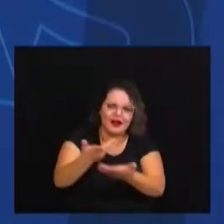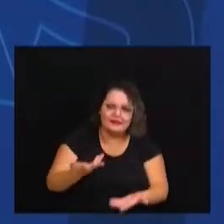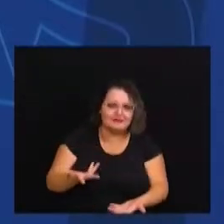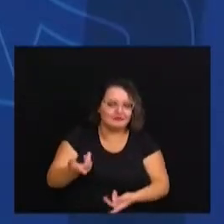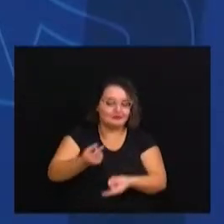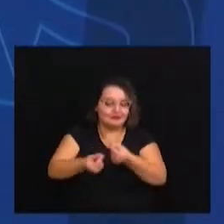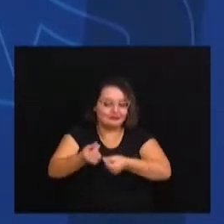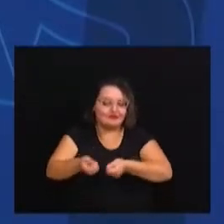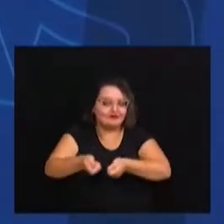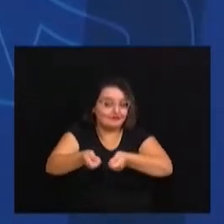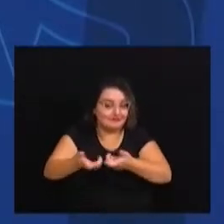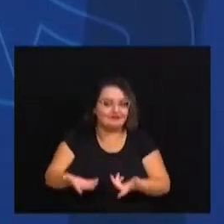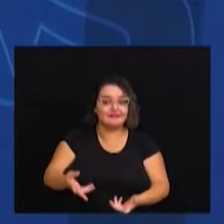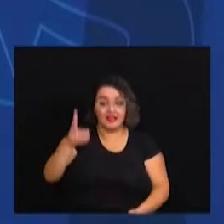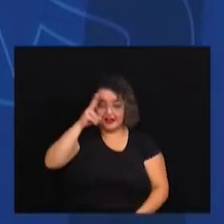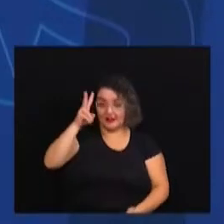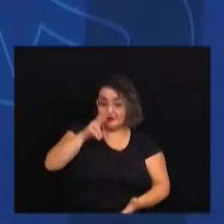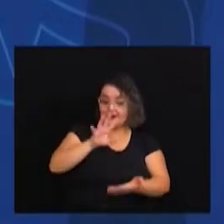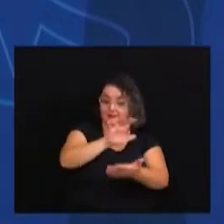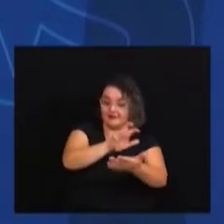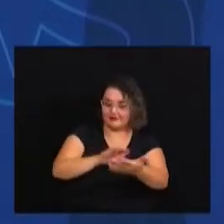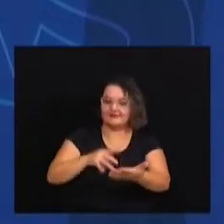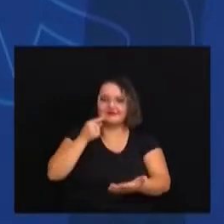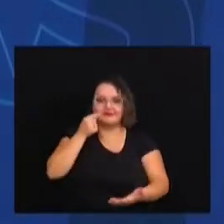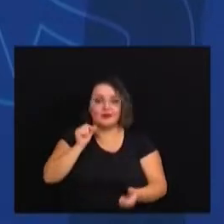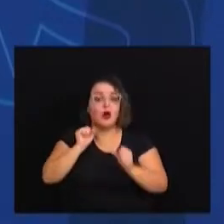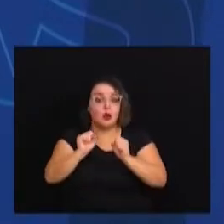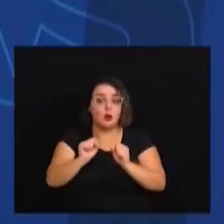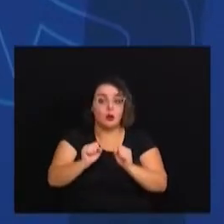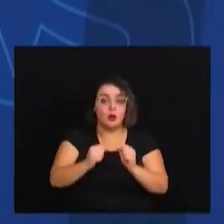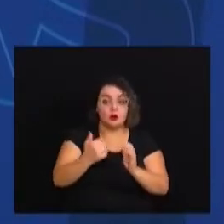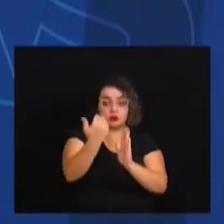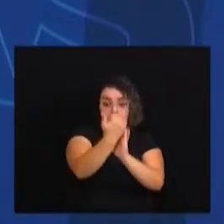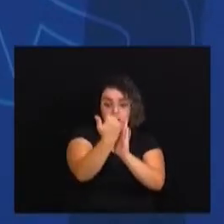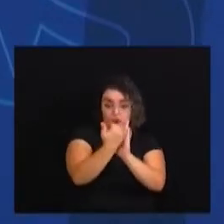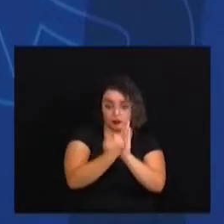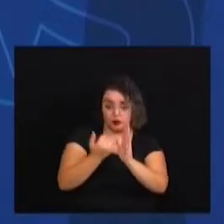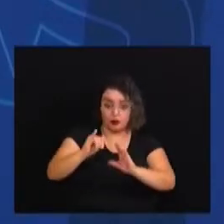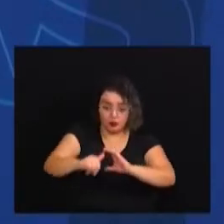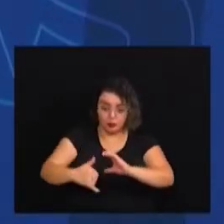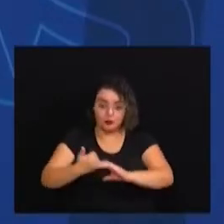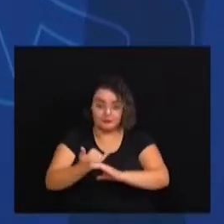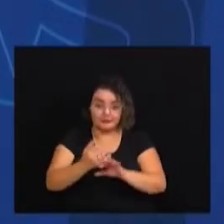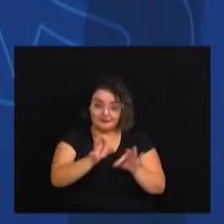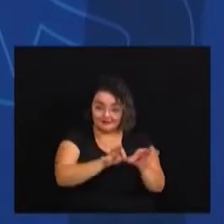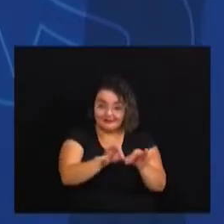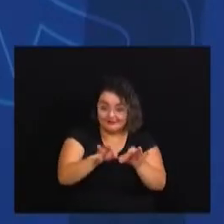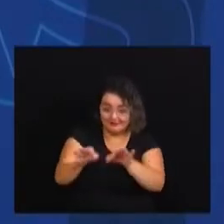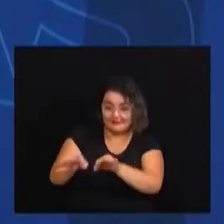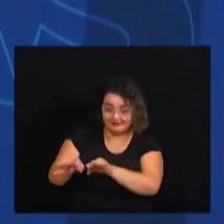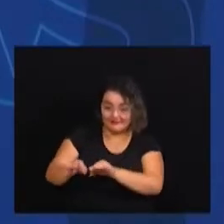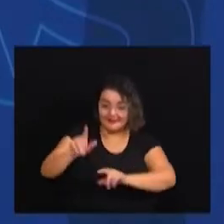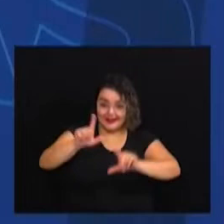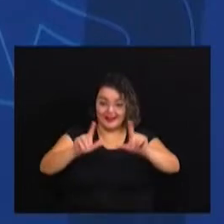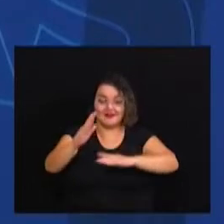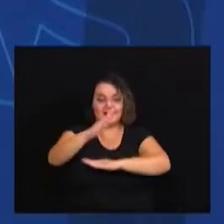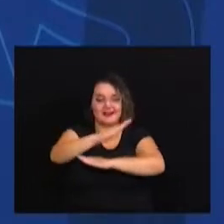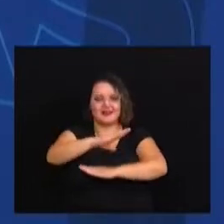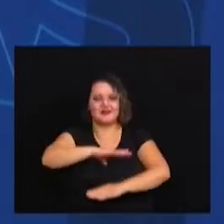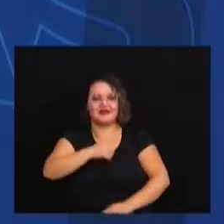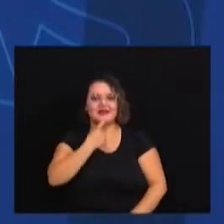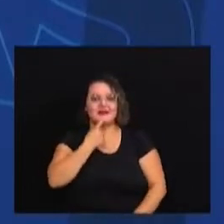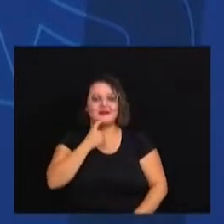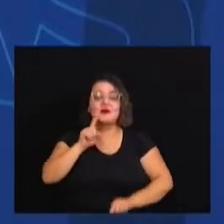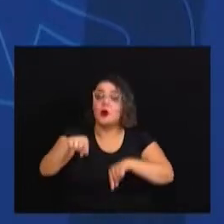economia. E lembrando sempre que o Na Ponta do Lápis, você pode revisitar também os programas no YouTube da TV Câmara Campinas, assim